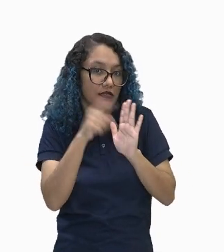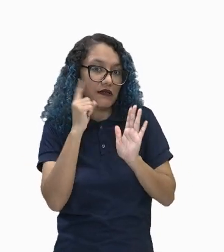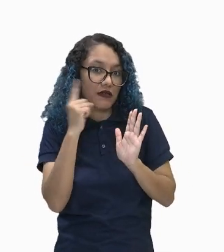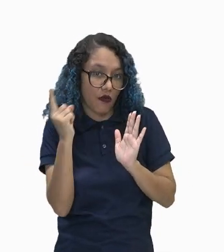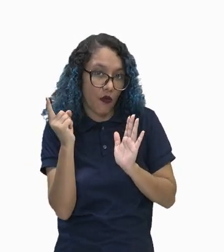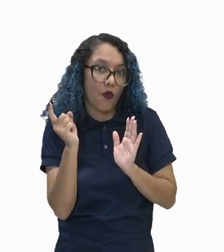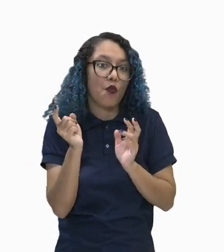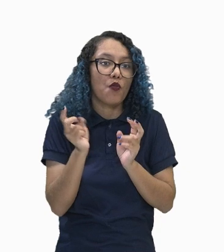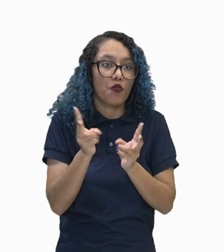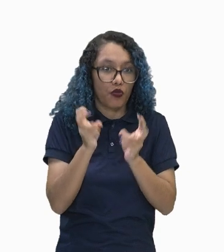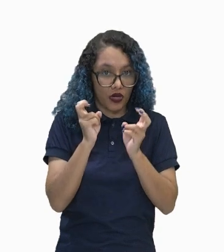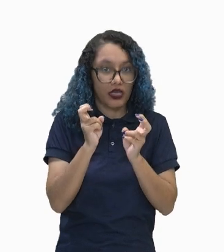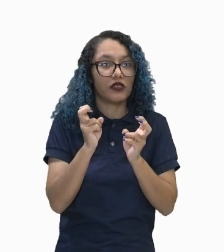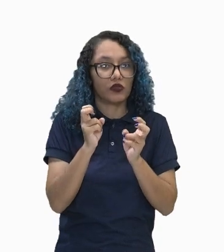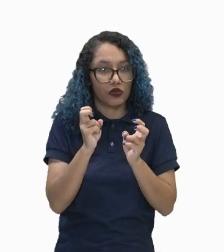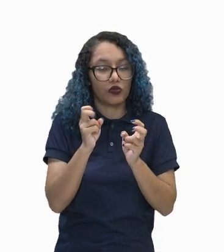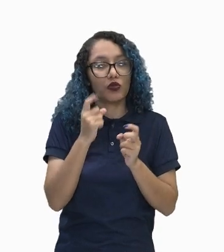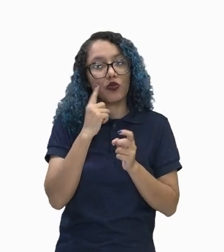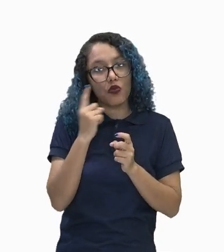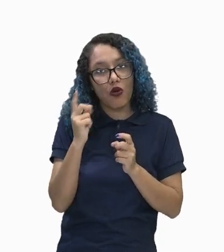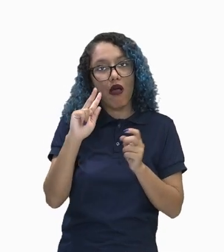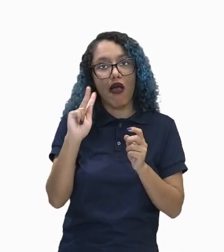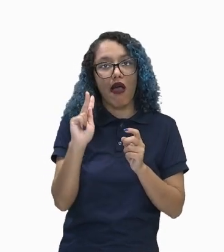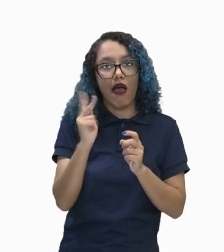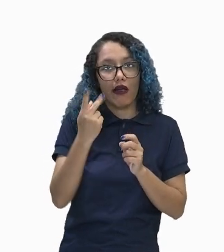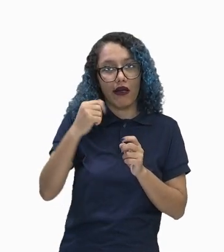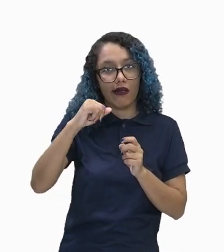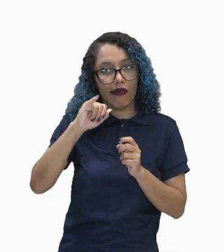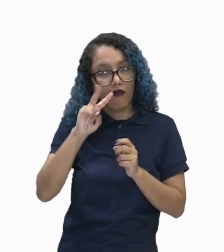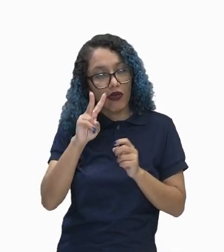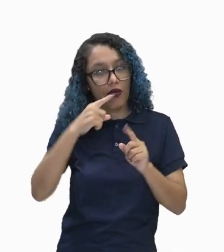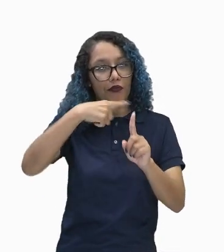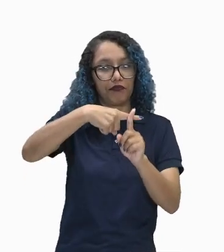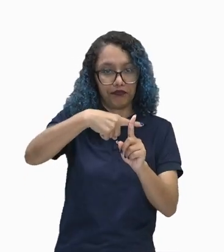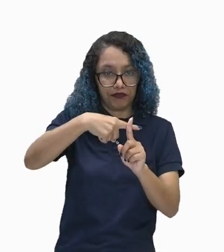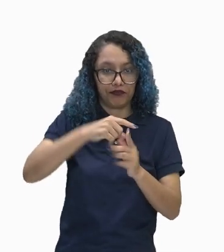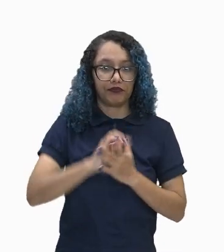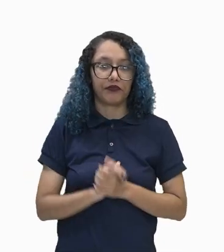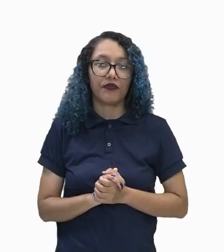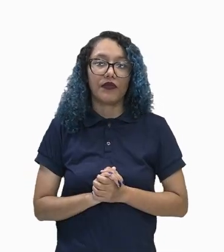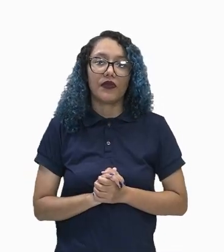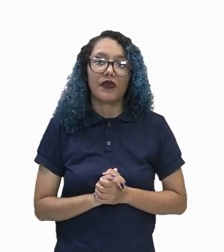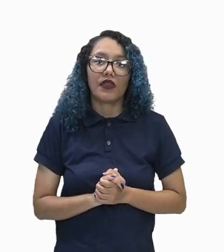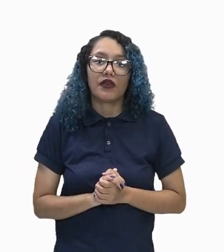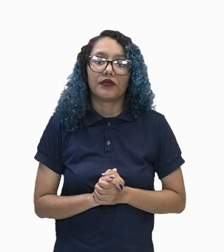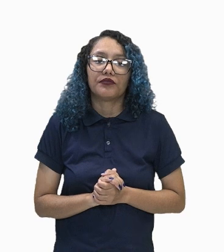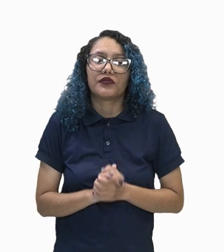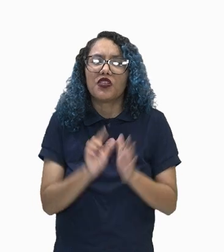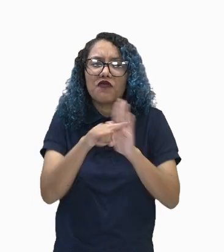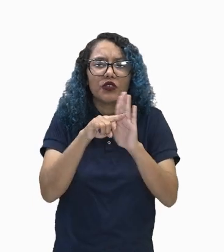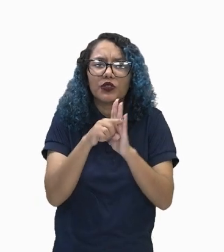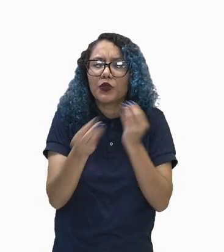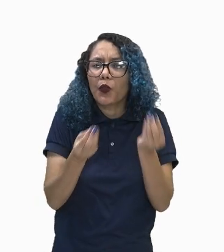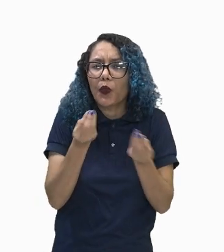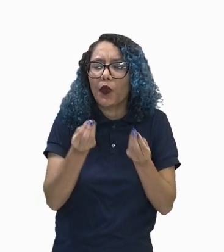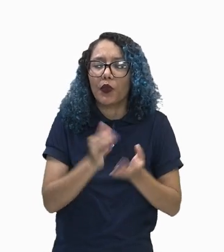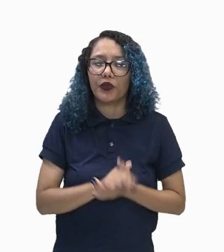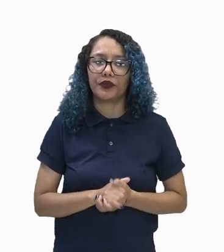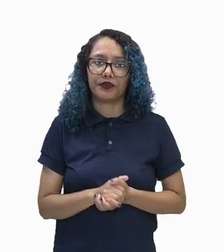que é HIV positivo. E como se pode fazer esse diagnóstico,